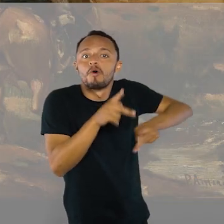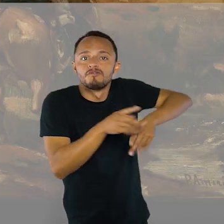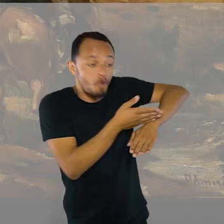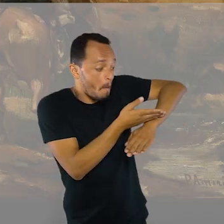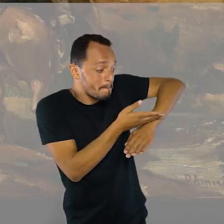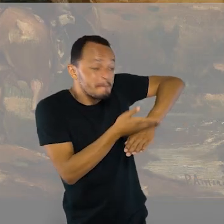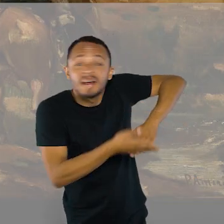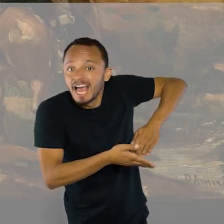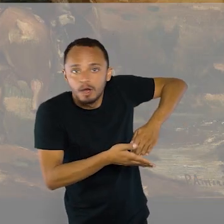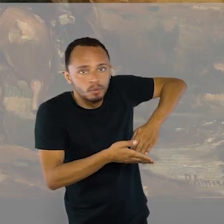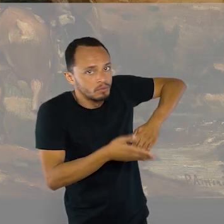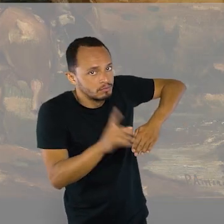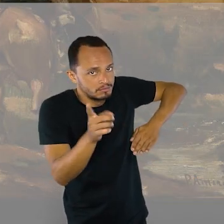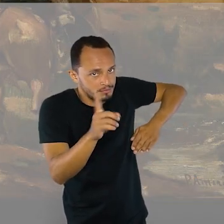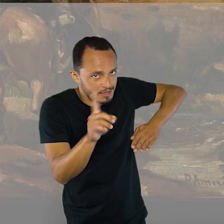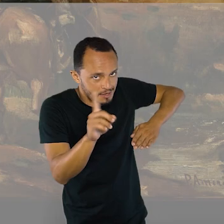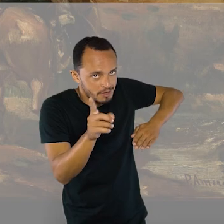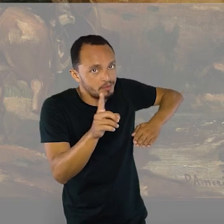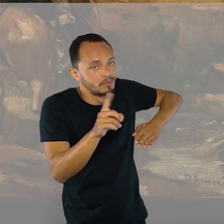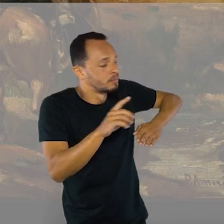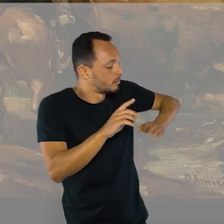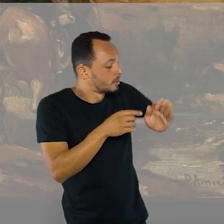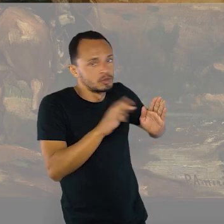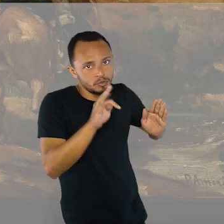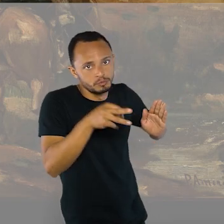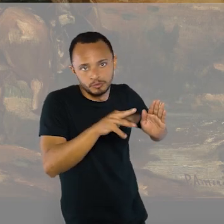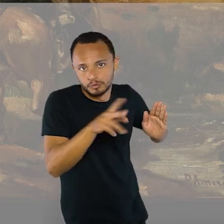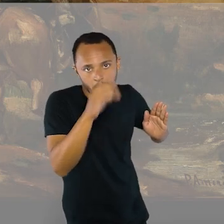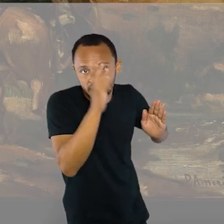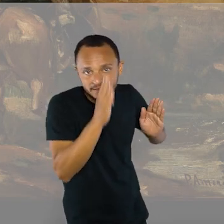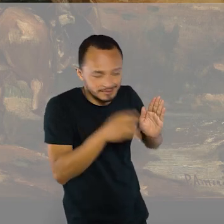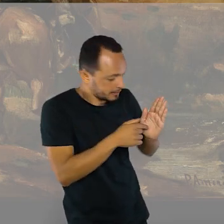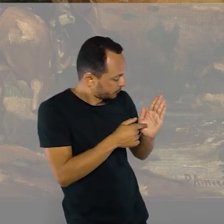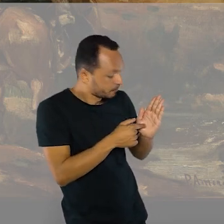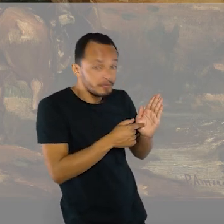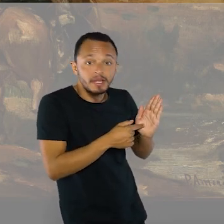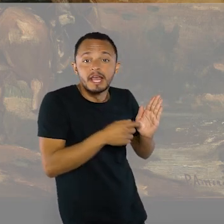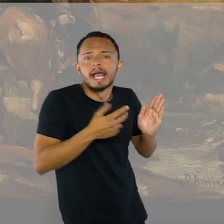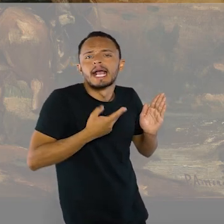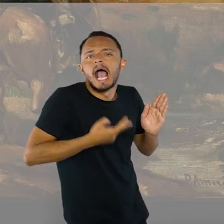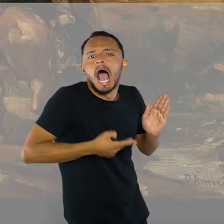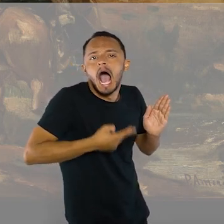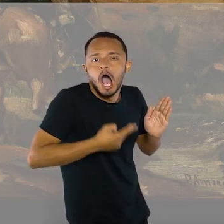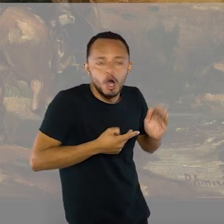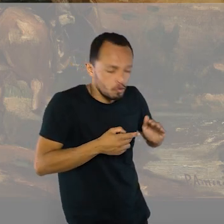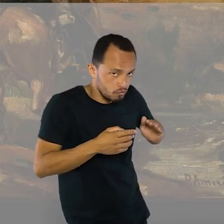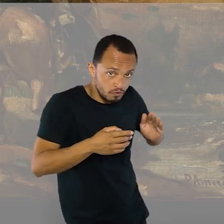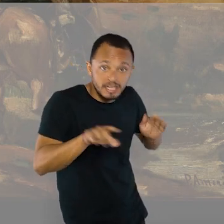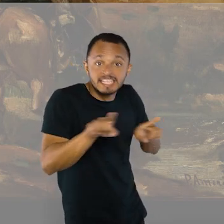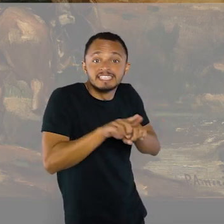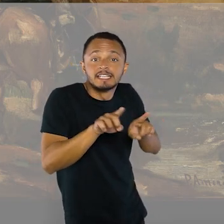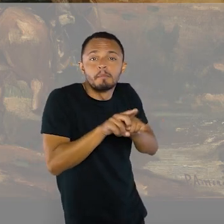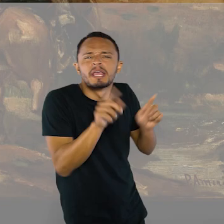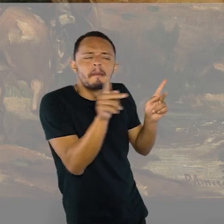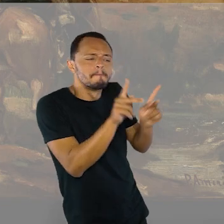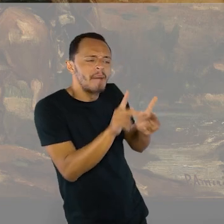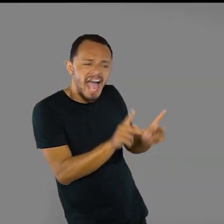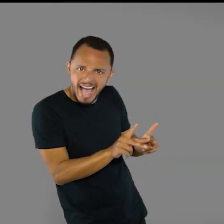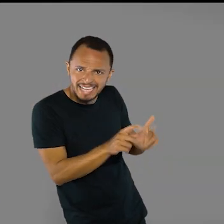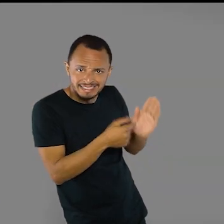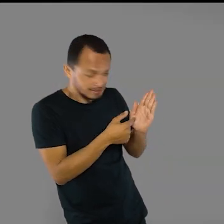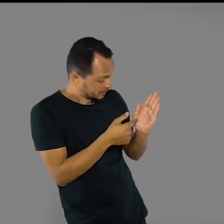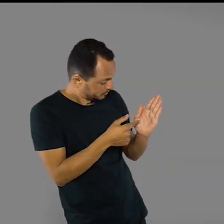está descalço, mas traz os seus instrumentos. O povo não é passivo, como na tela de Pedro Américo. Pode